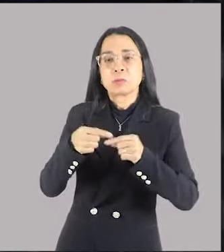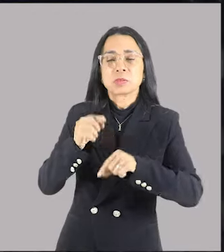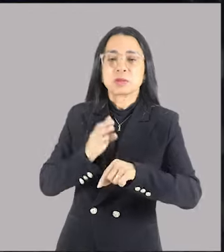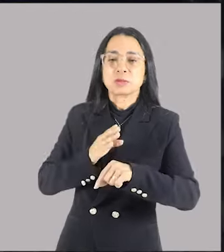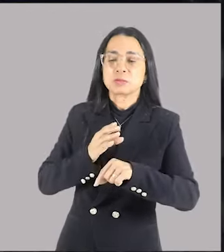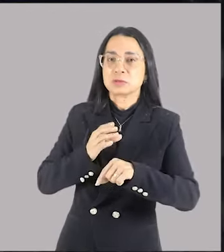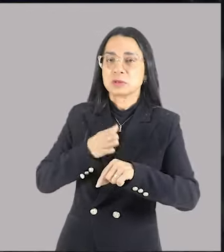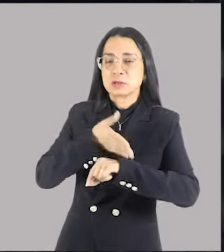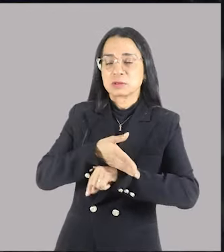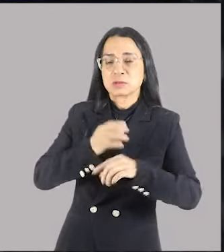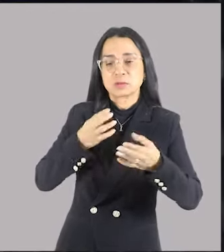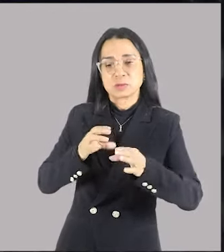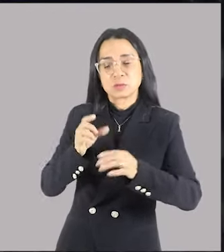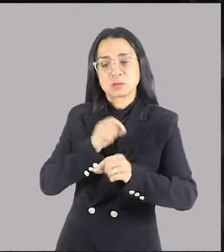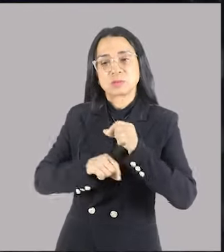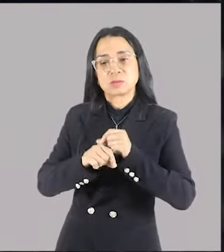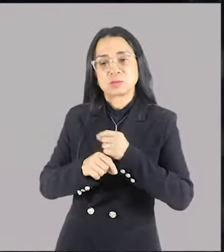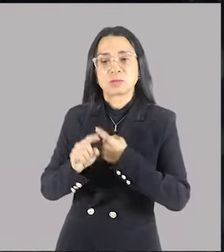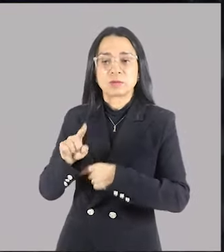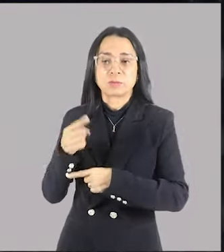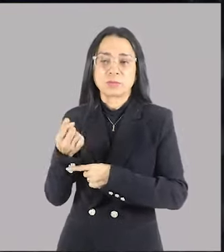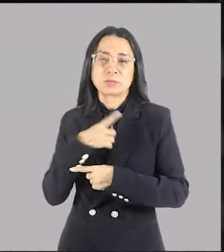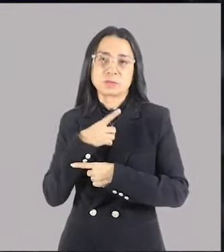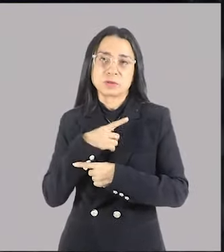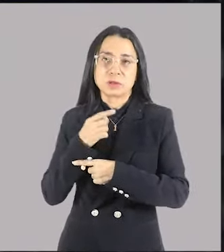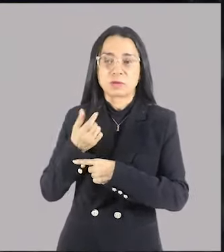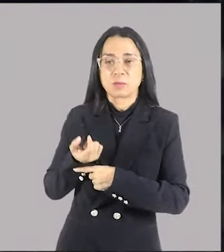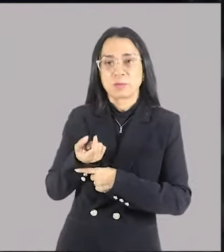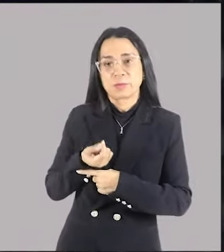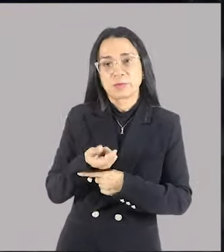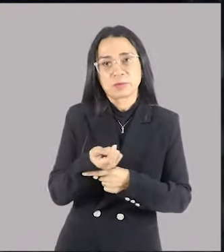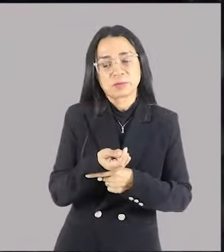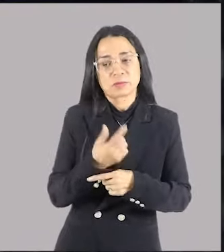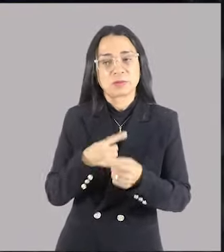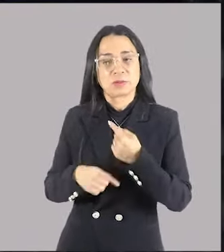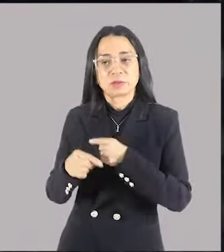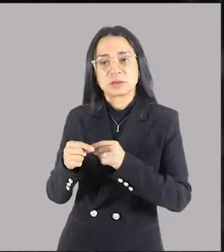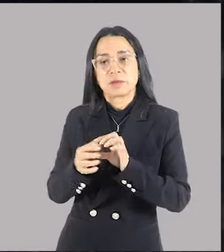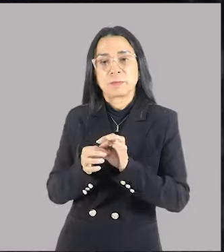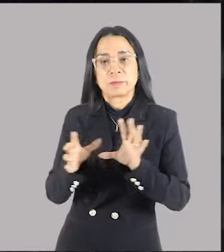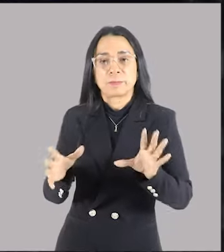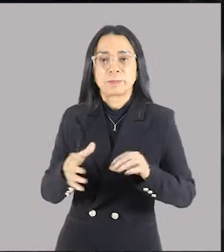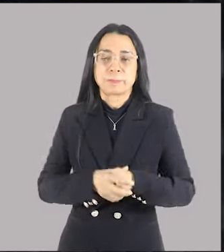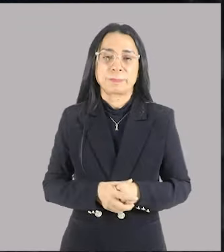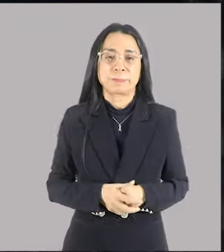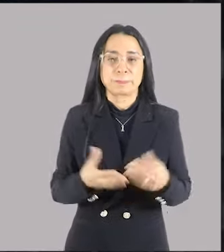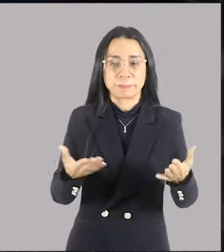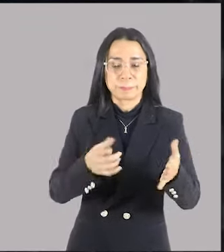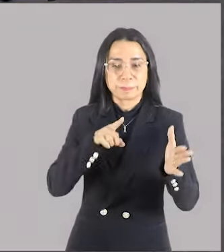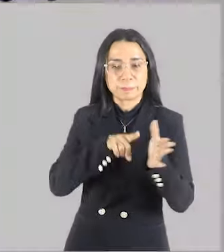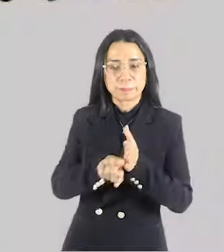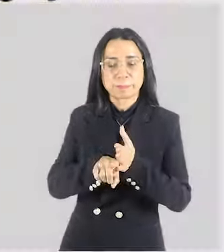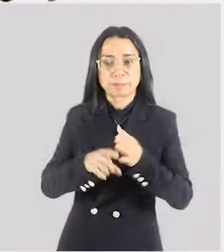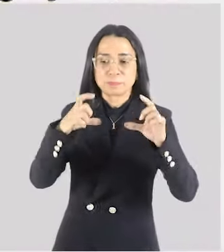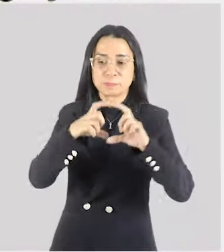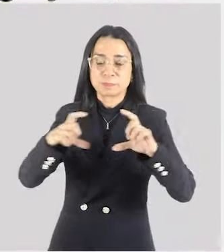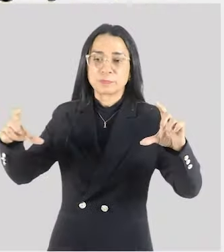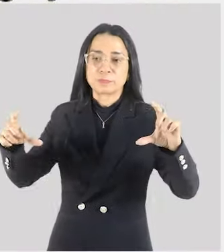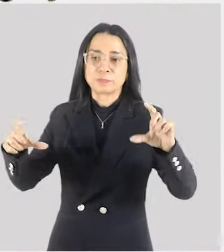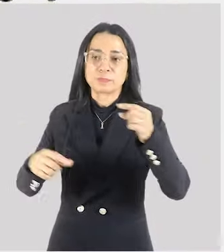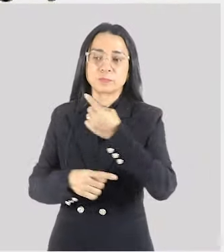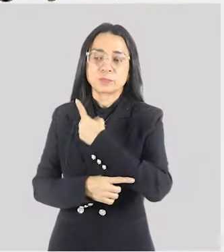há um estágio probatório há uma vitaliciedade automática perfeito Vamos às questões Maria